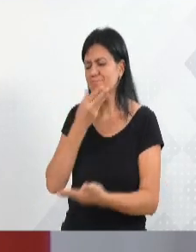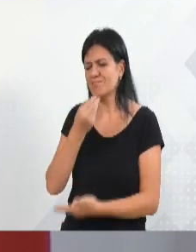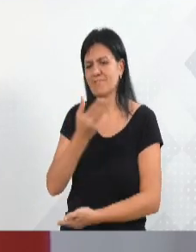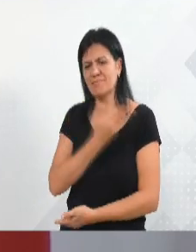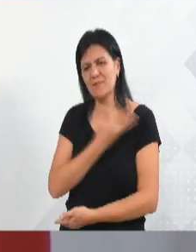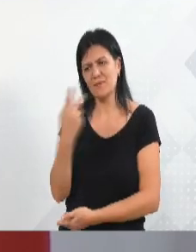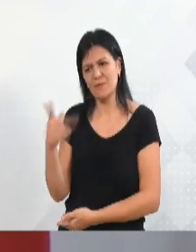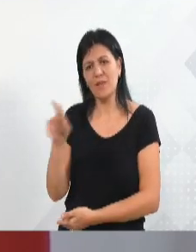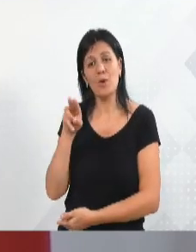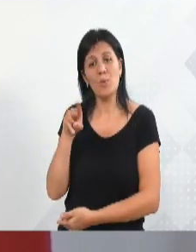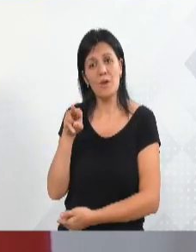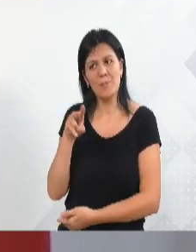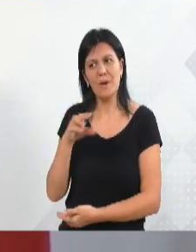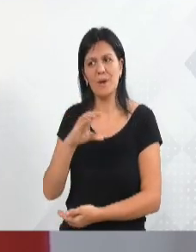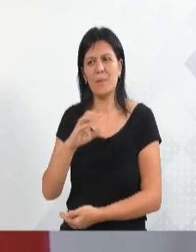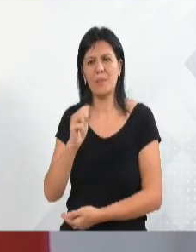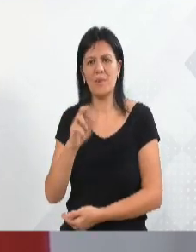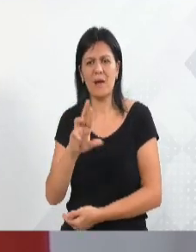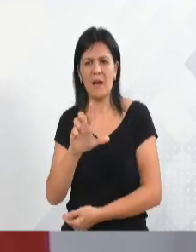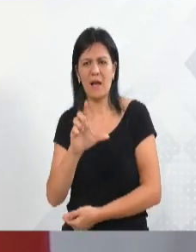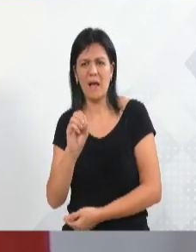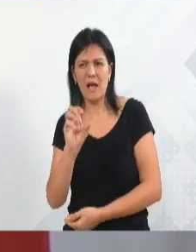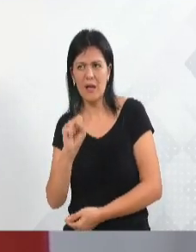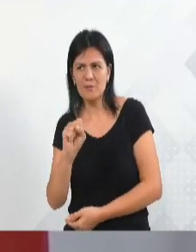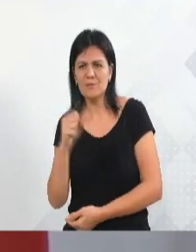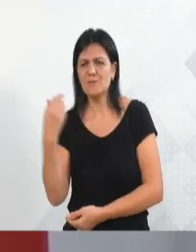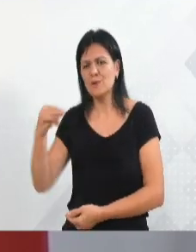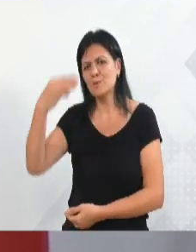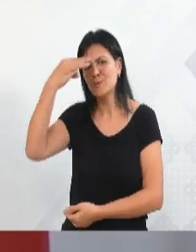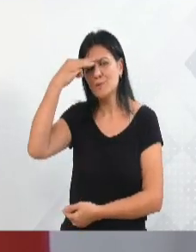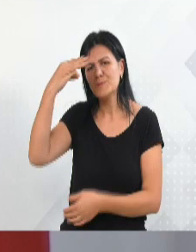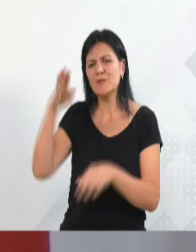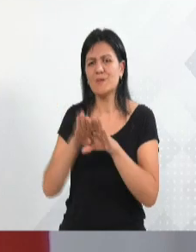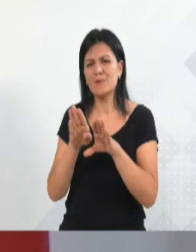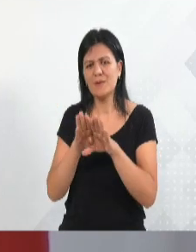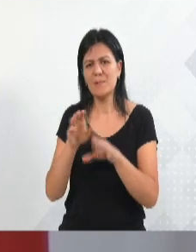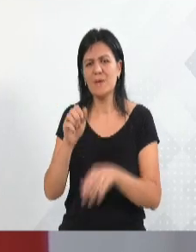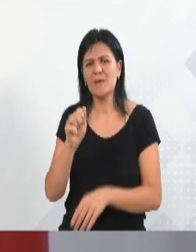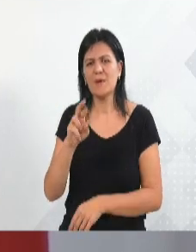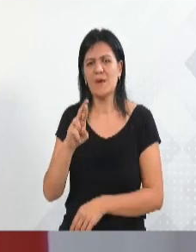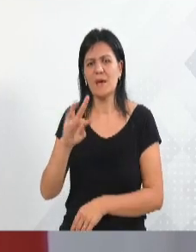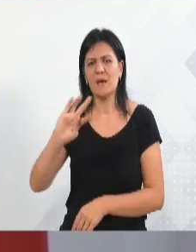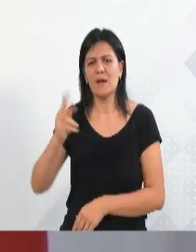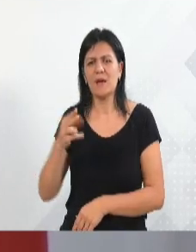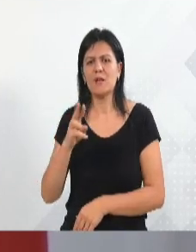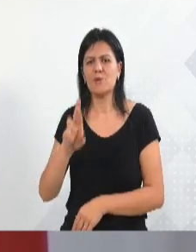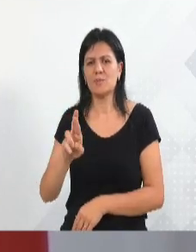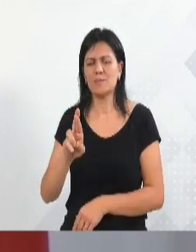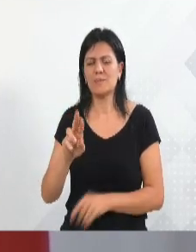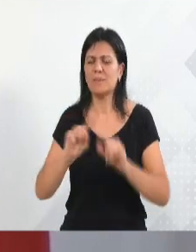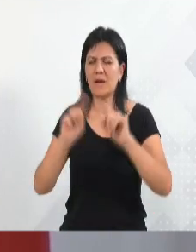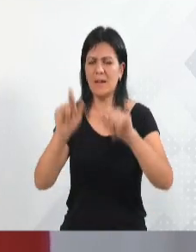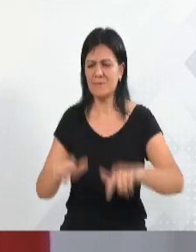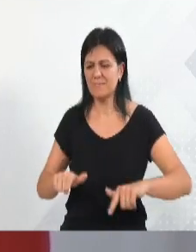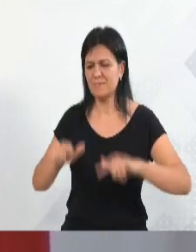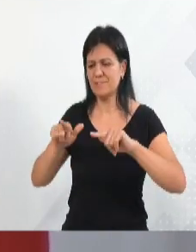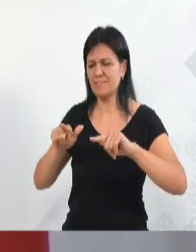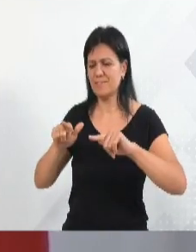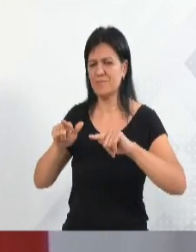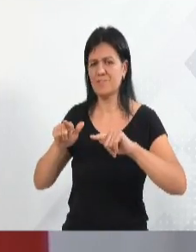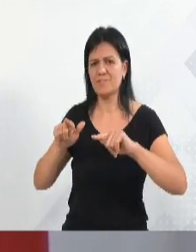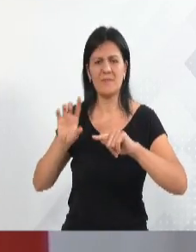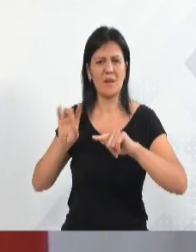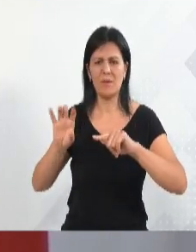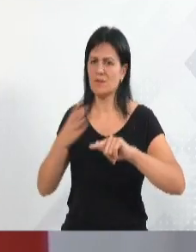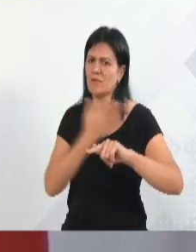do Carlos Walker, do seu sobrinho, do Arthur Walker, mas a entrega desta comenda não é por uma questão